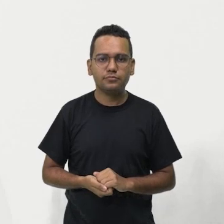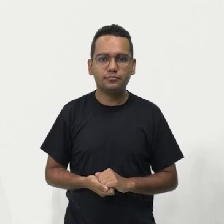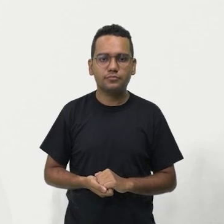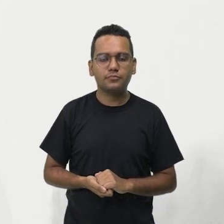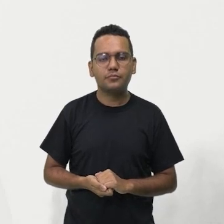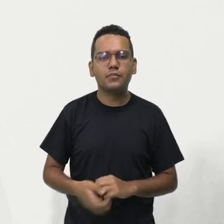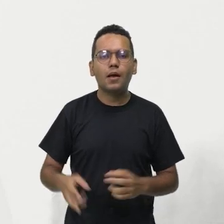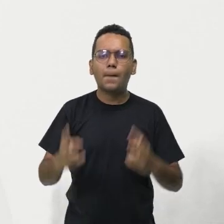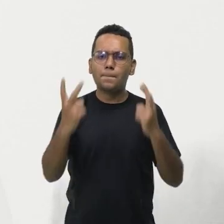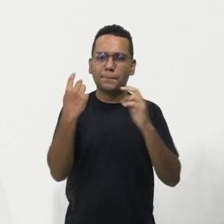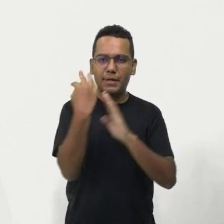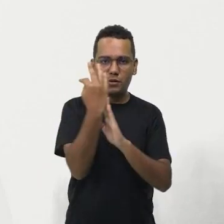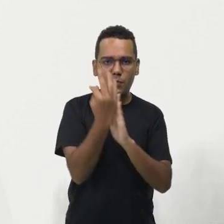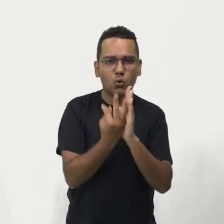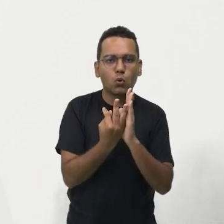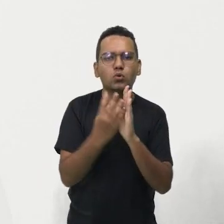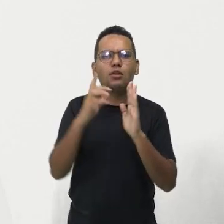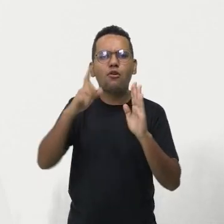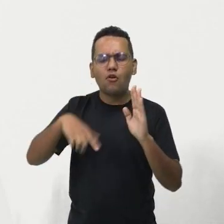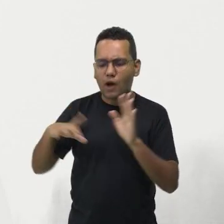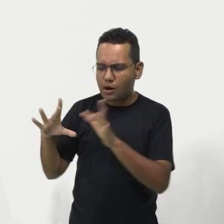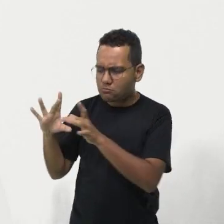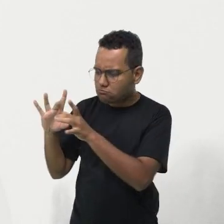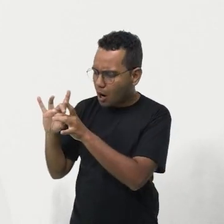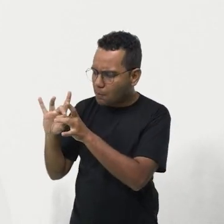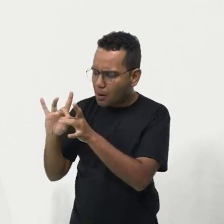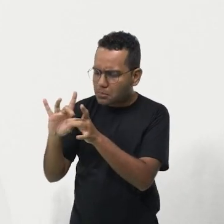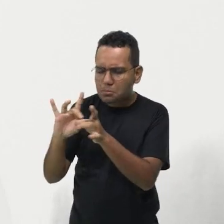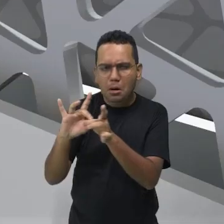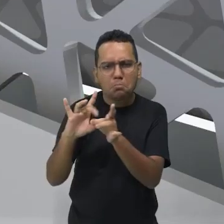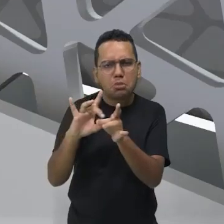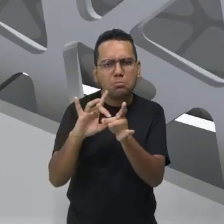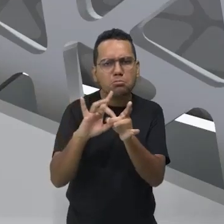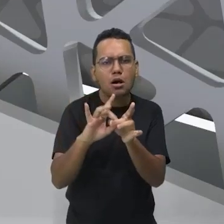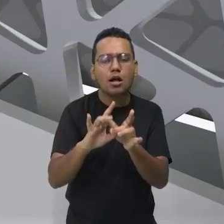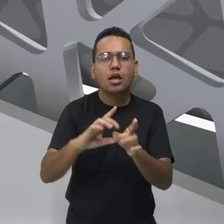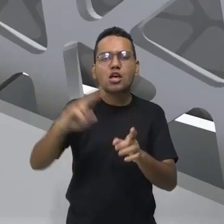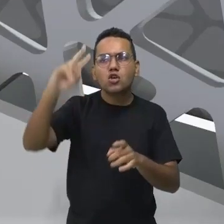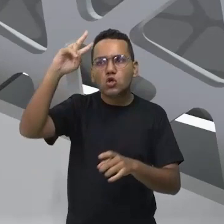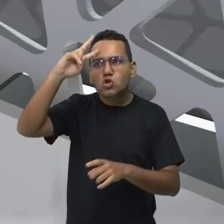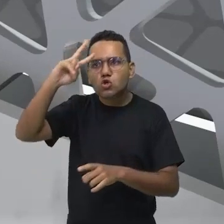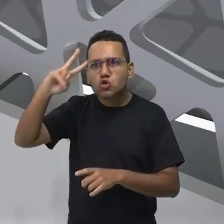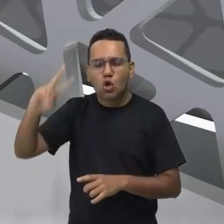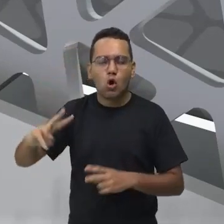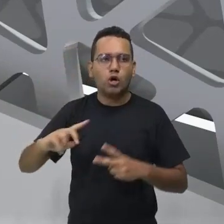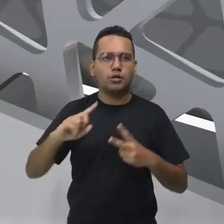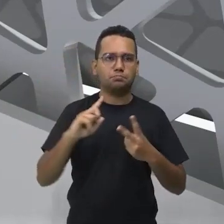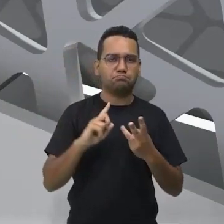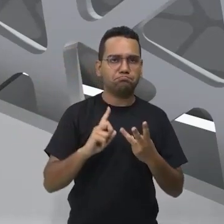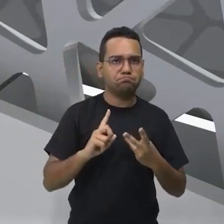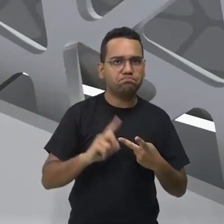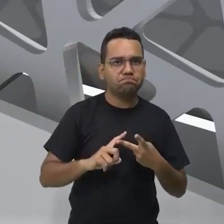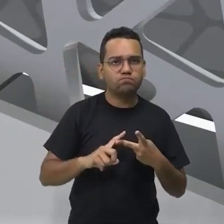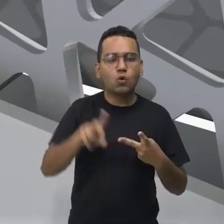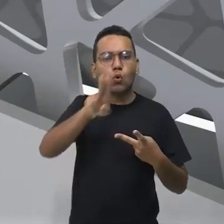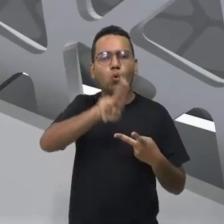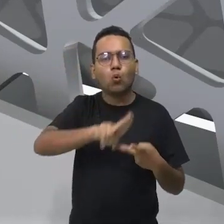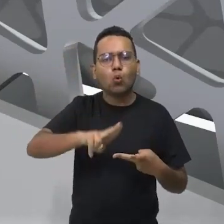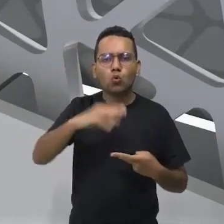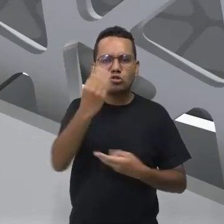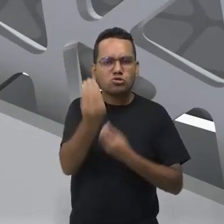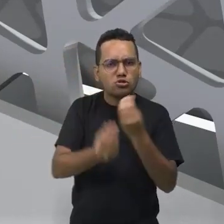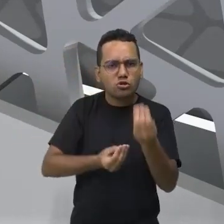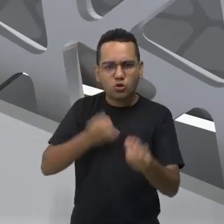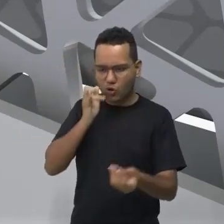ele contextualiza, certo? Traz para a gente informações históricas, traz para a gente informações de uso